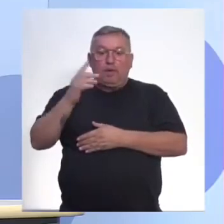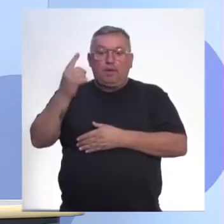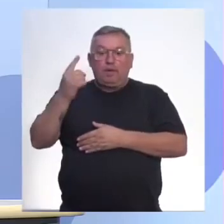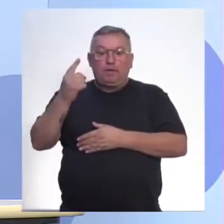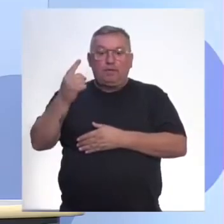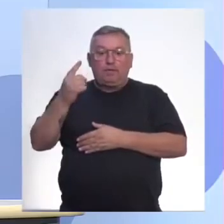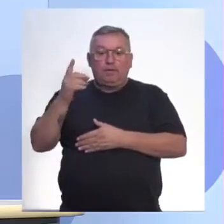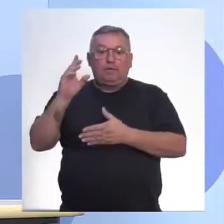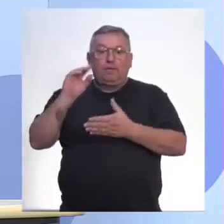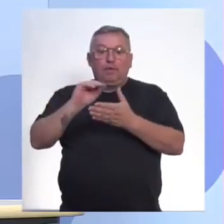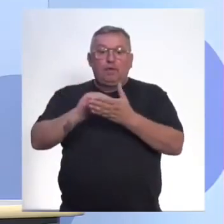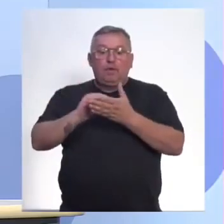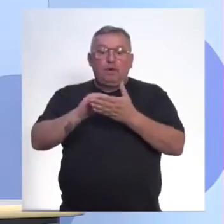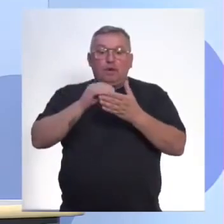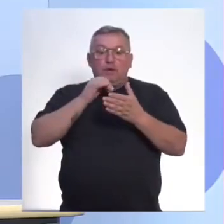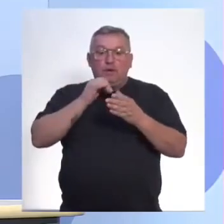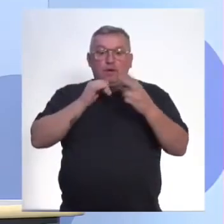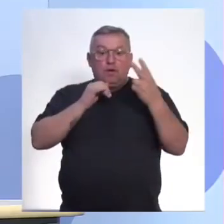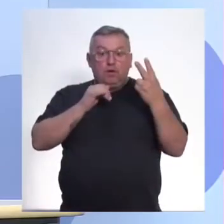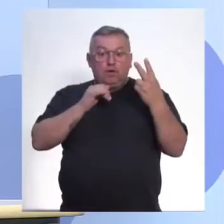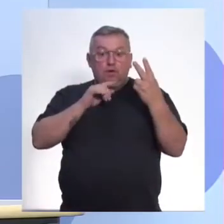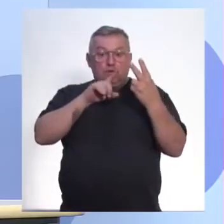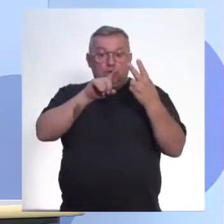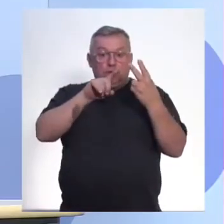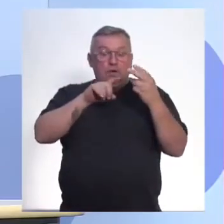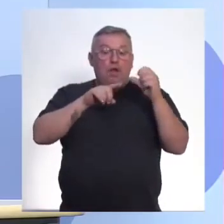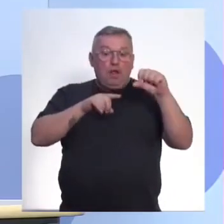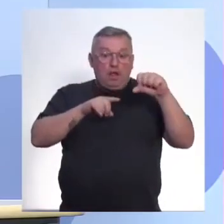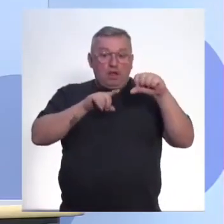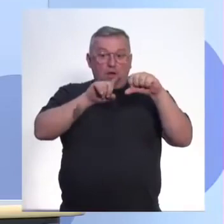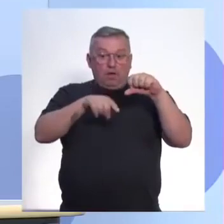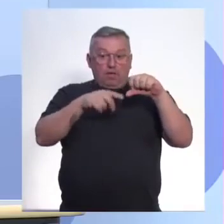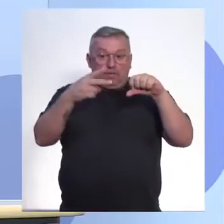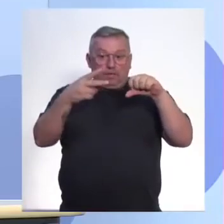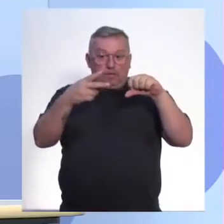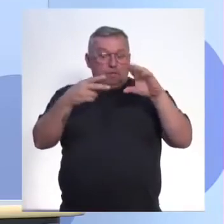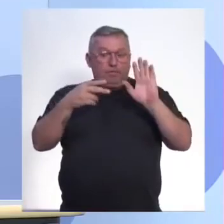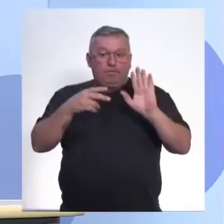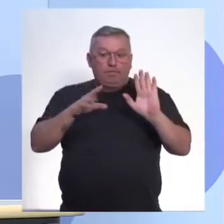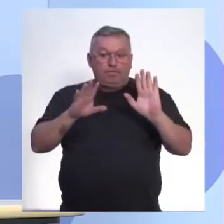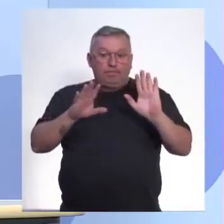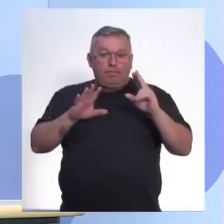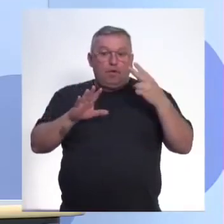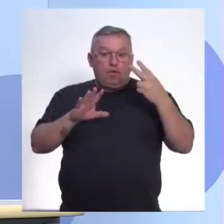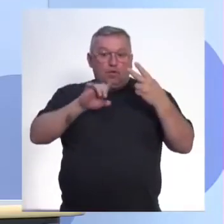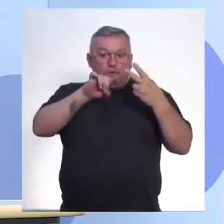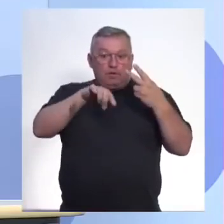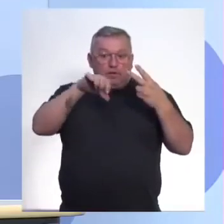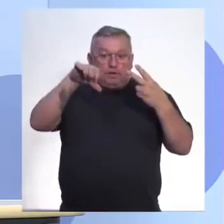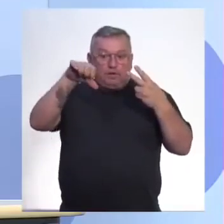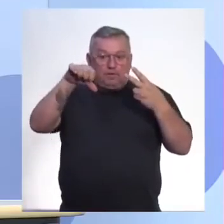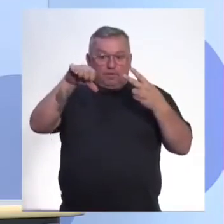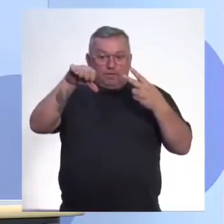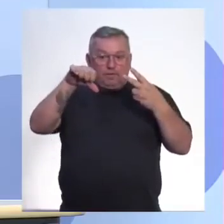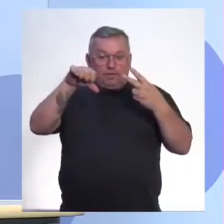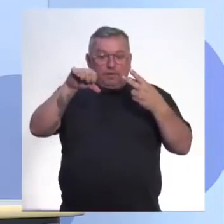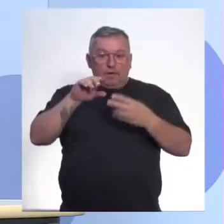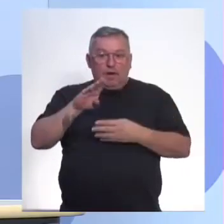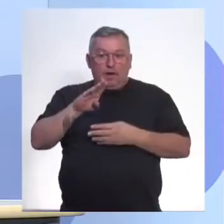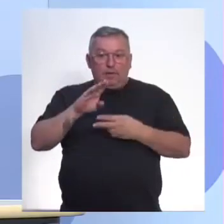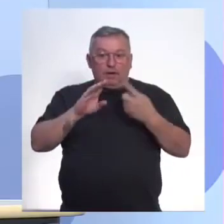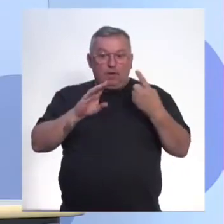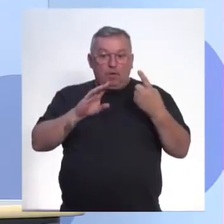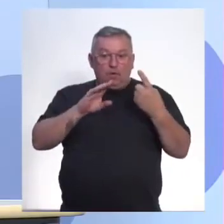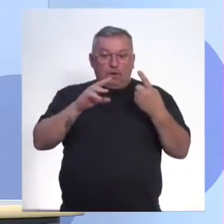primeira colocaram como 9 e 2. Tá. 2 e 9, desculpa. 2 e 9. A B, 1